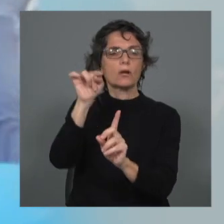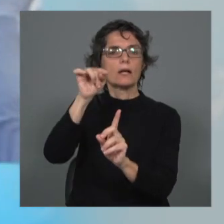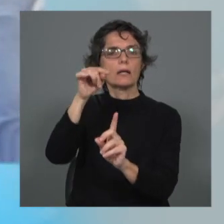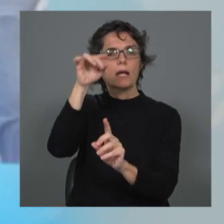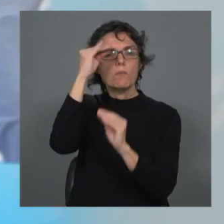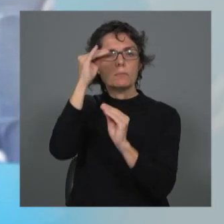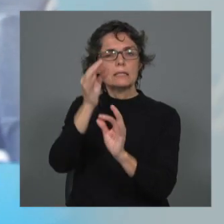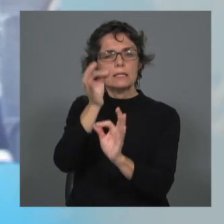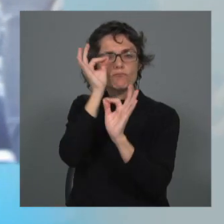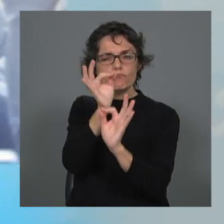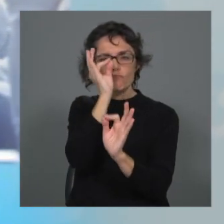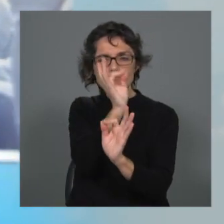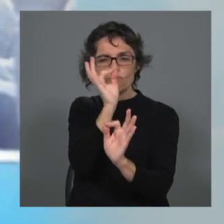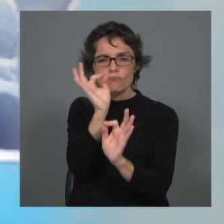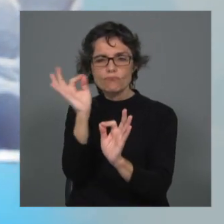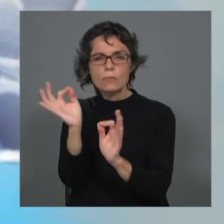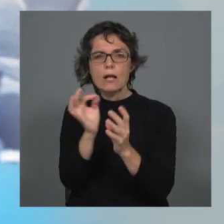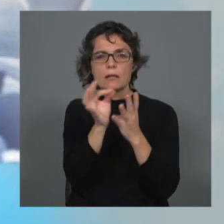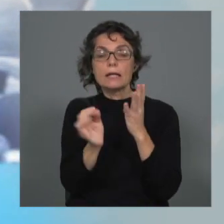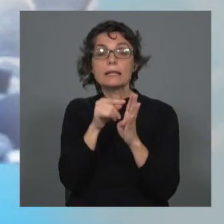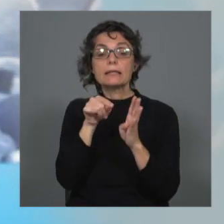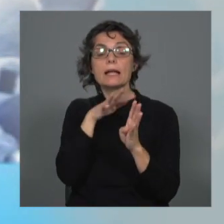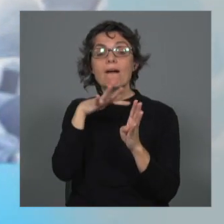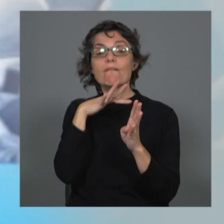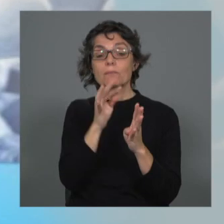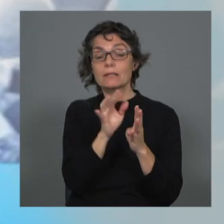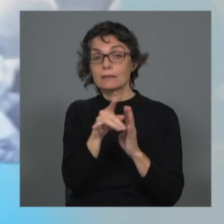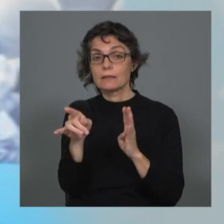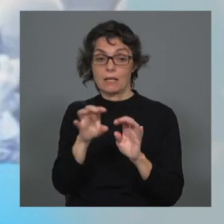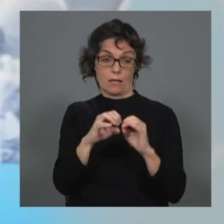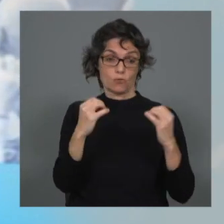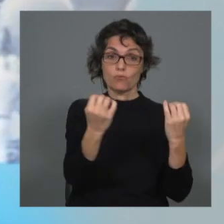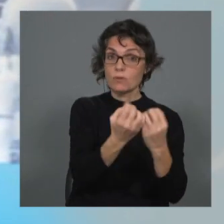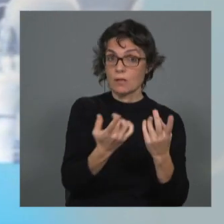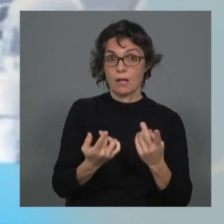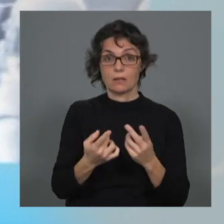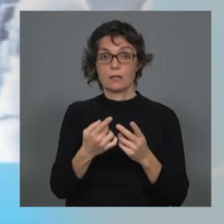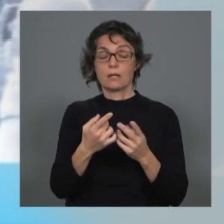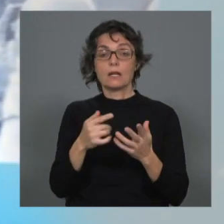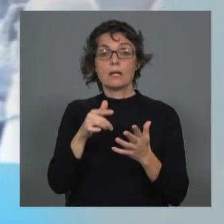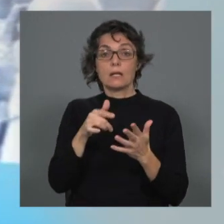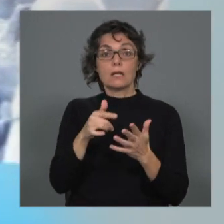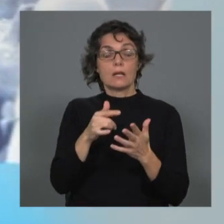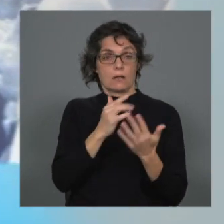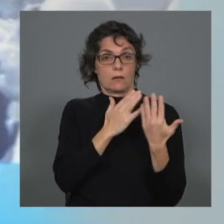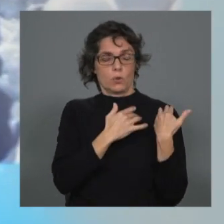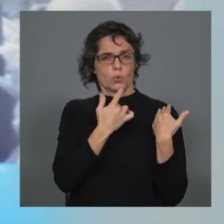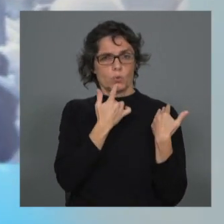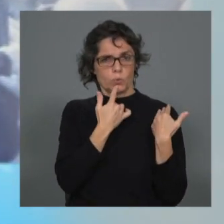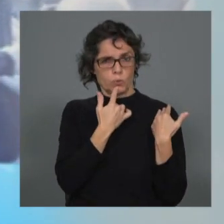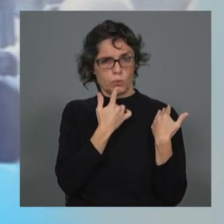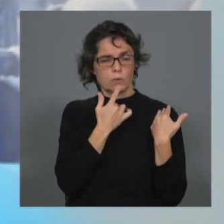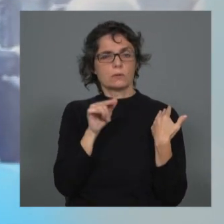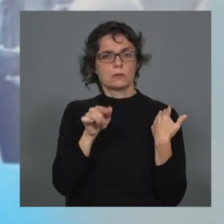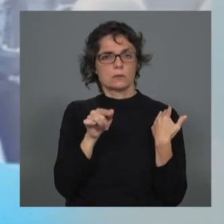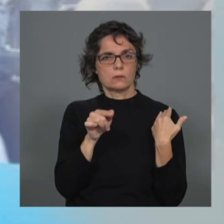aprendizagem concreta em que as famílias, em que a sociedade têm um papel fundamental. É preciso